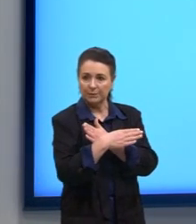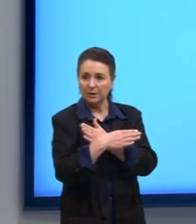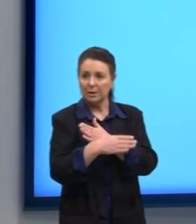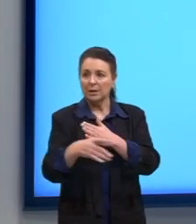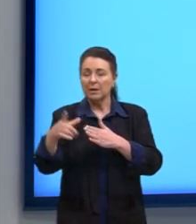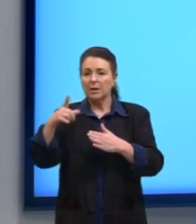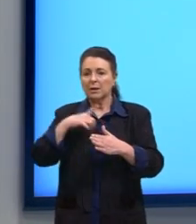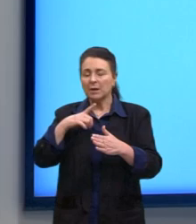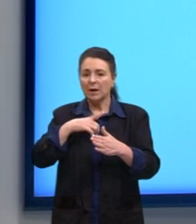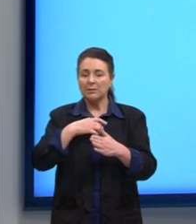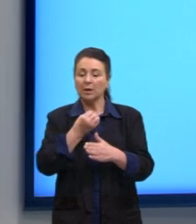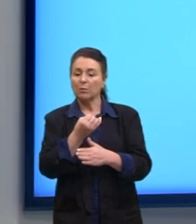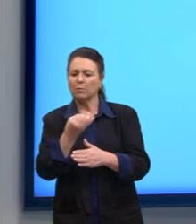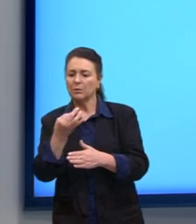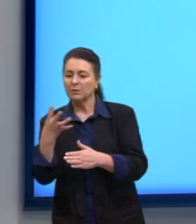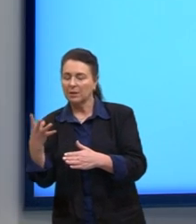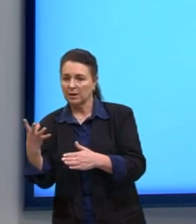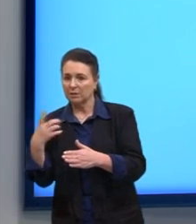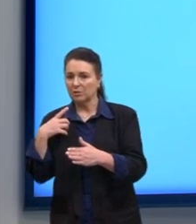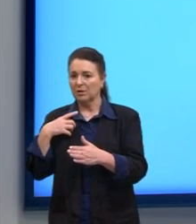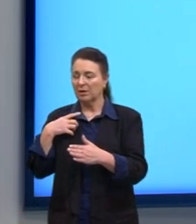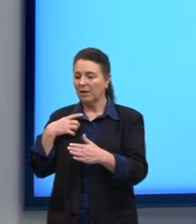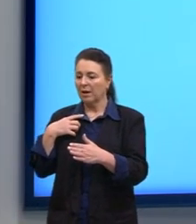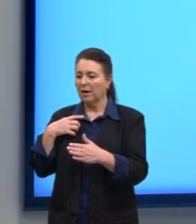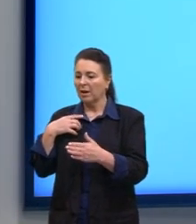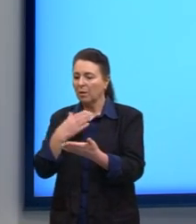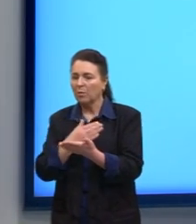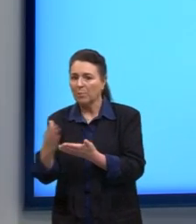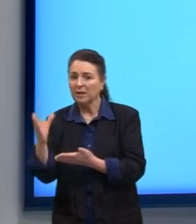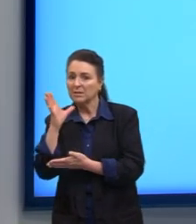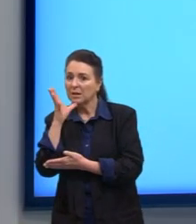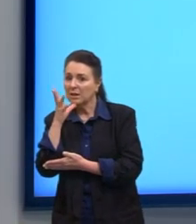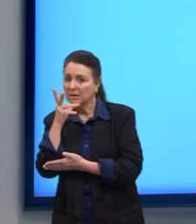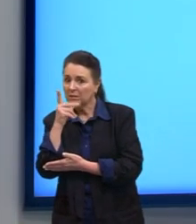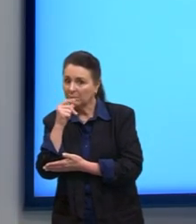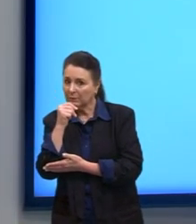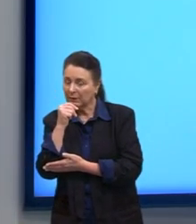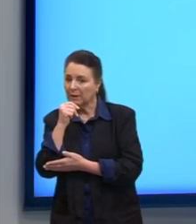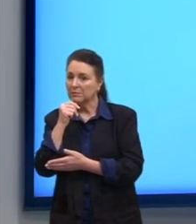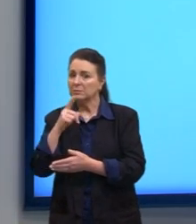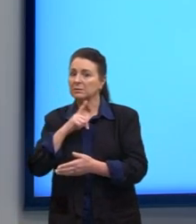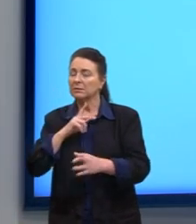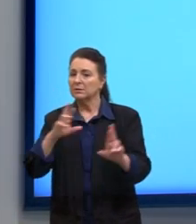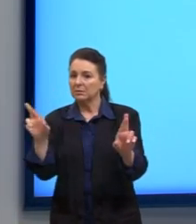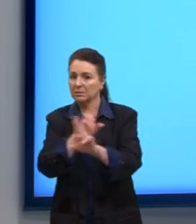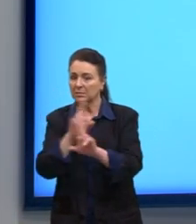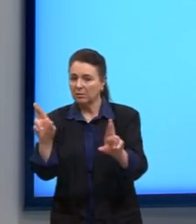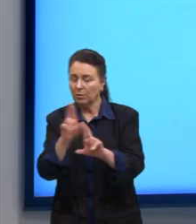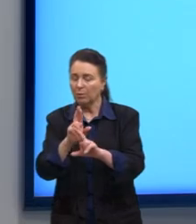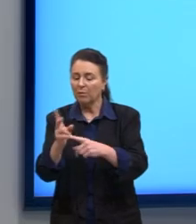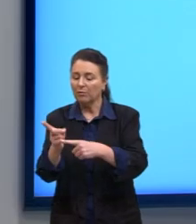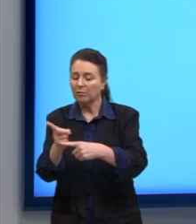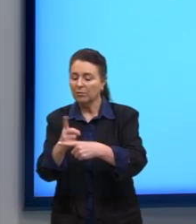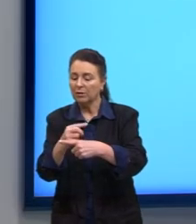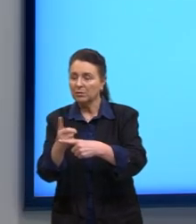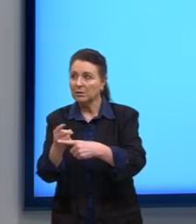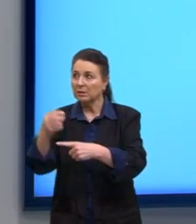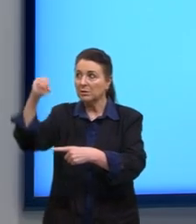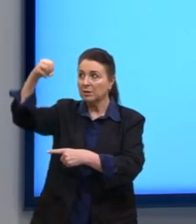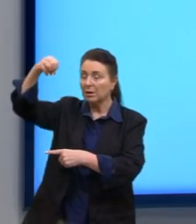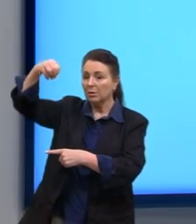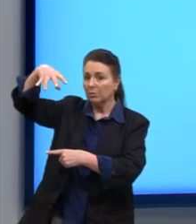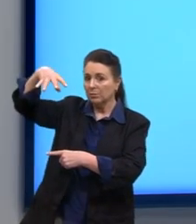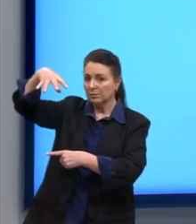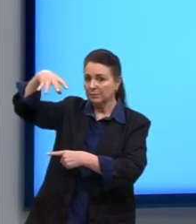esse tanto que ela vai desacelerar tá relacionado então com a velocidade da luz então no vácuo a gente tem a velocidade da luz